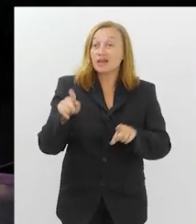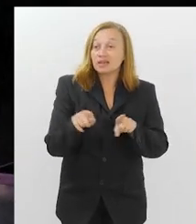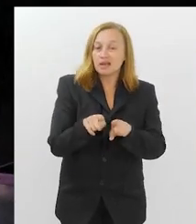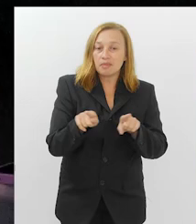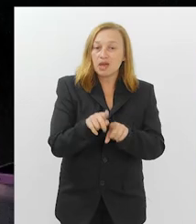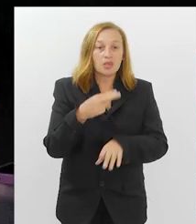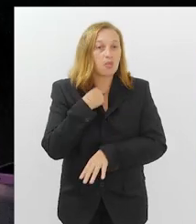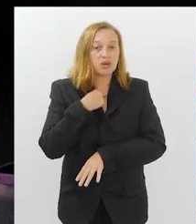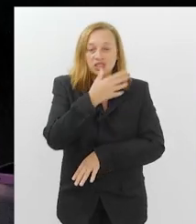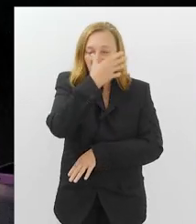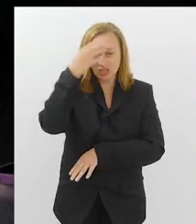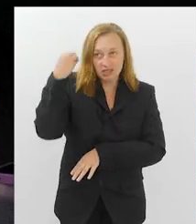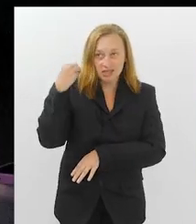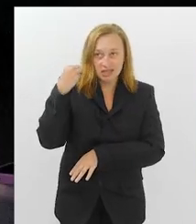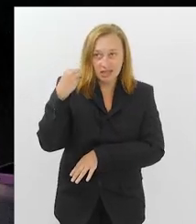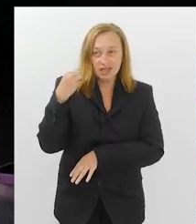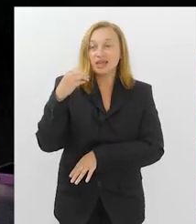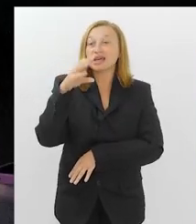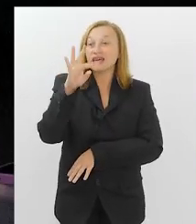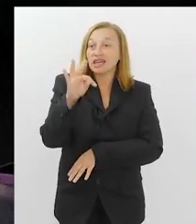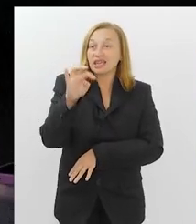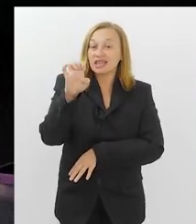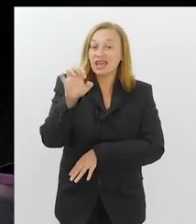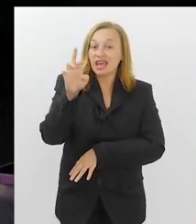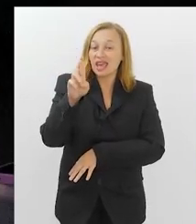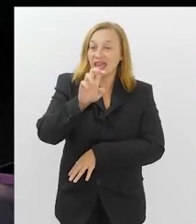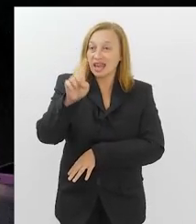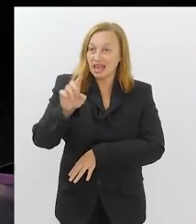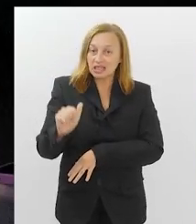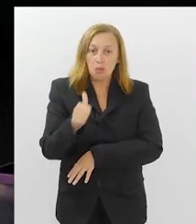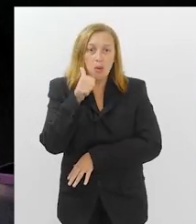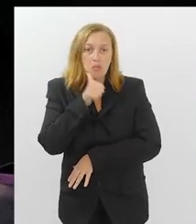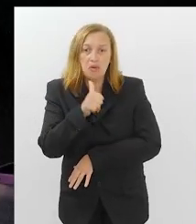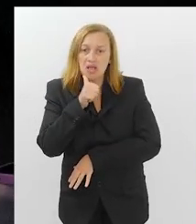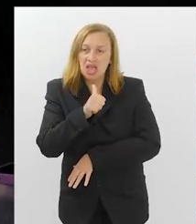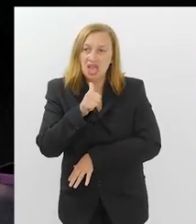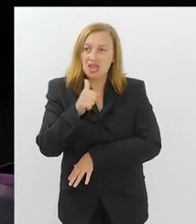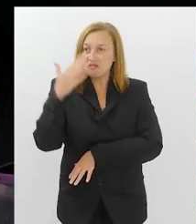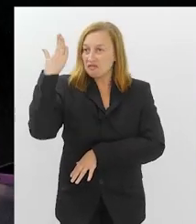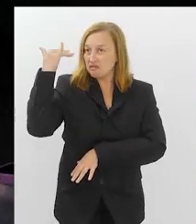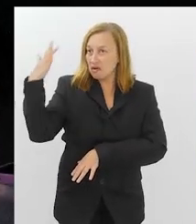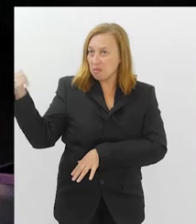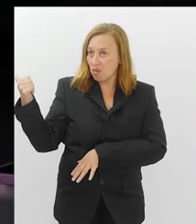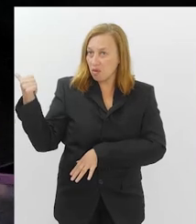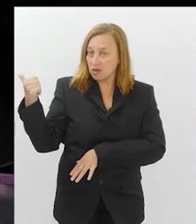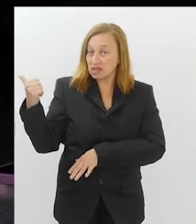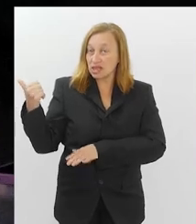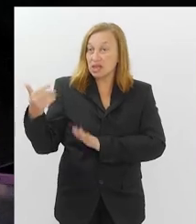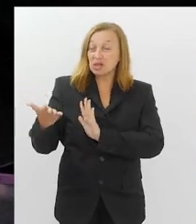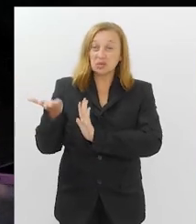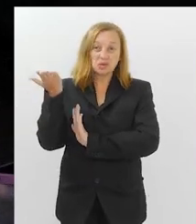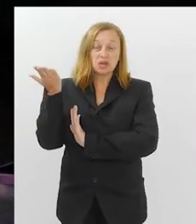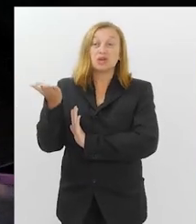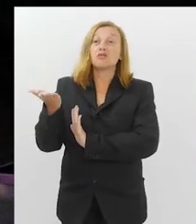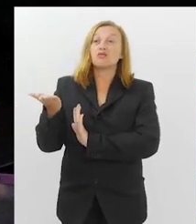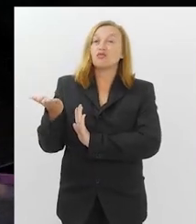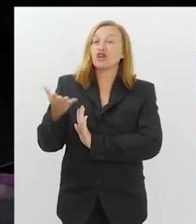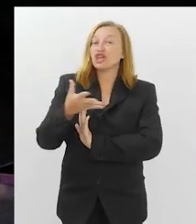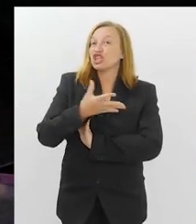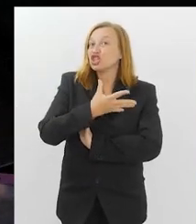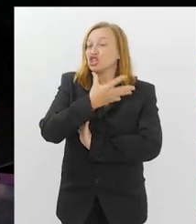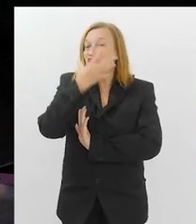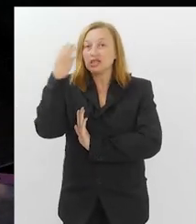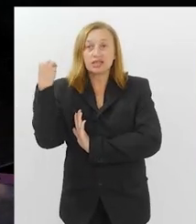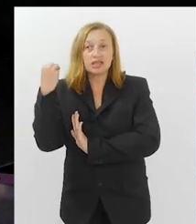tão importante, Tereza de Benguela, que durante muito tempo foi apagada, esquecida da história, porque não